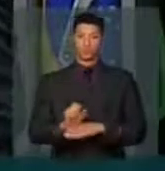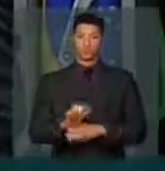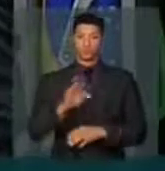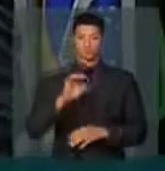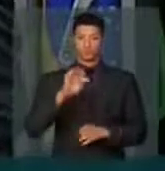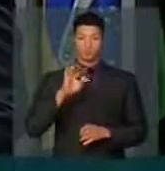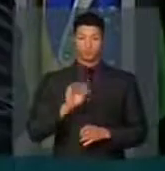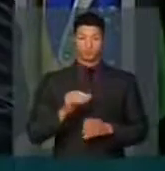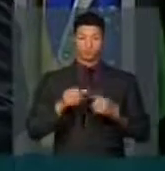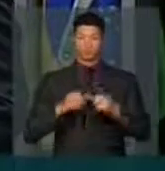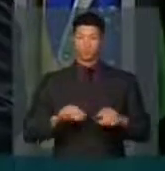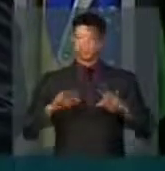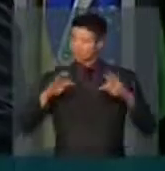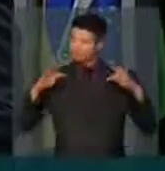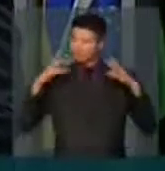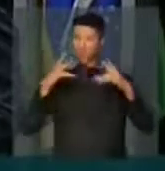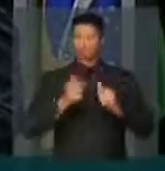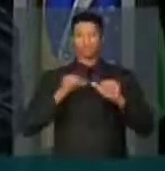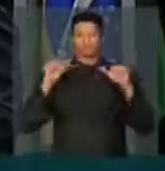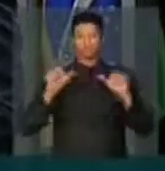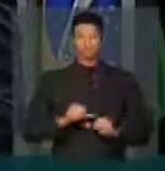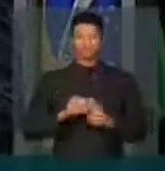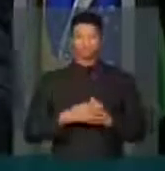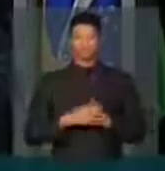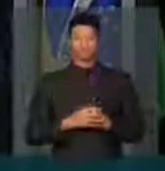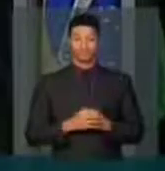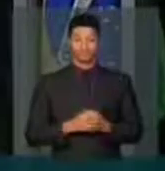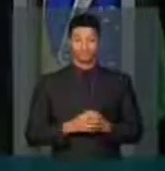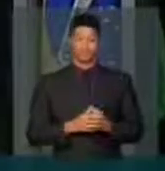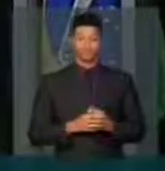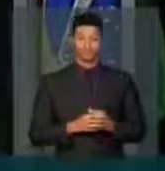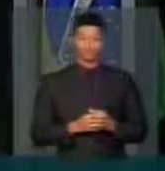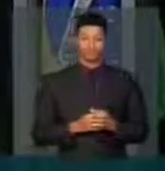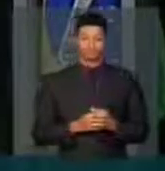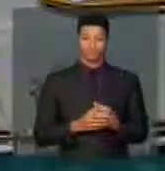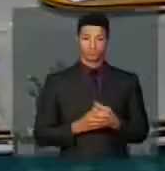está totalmente defasado.